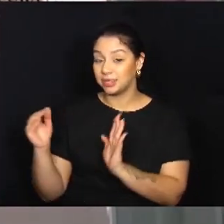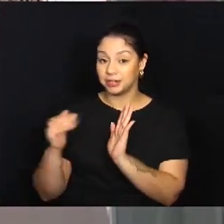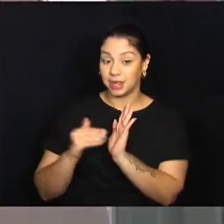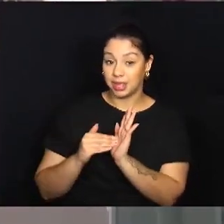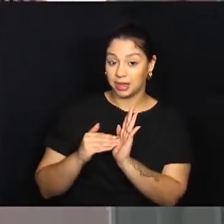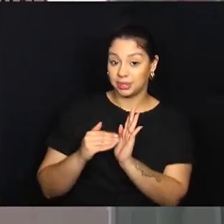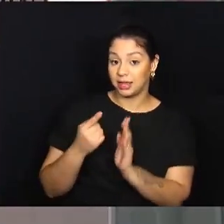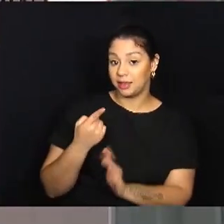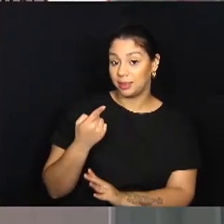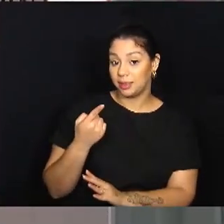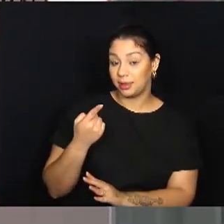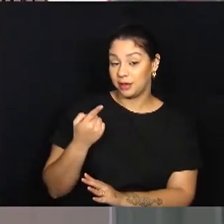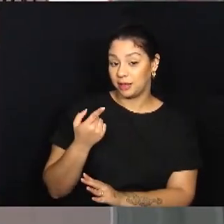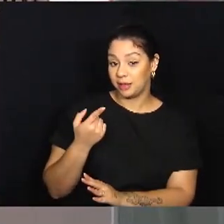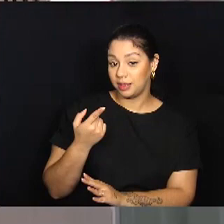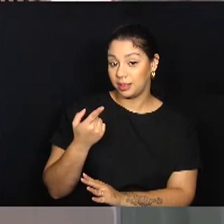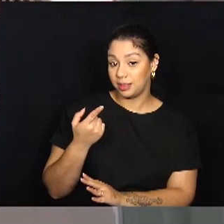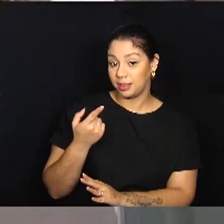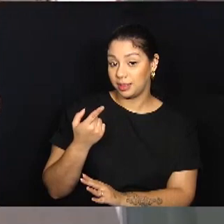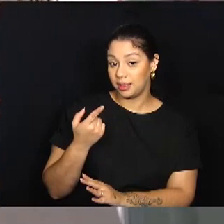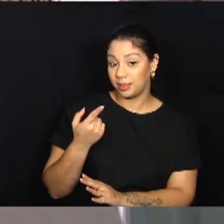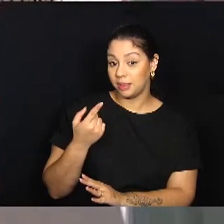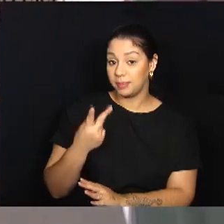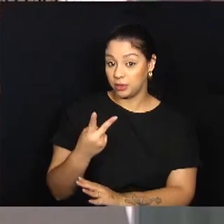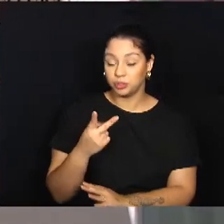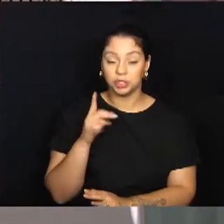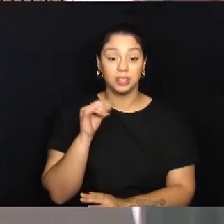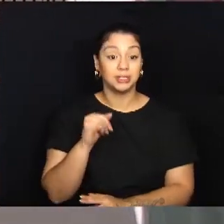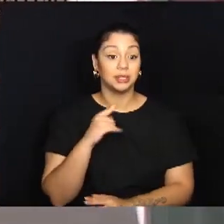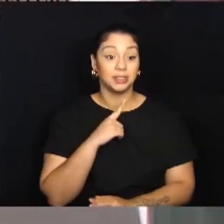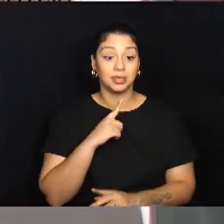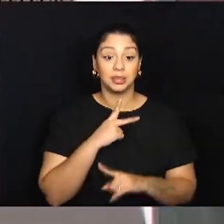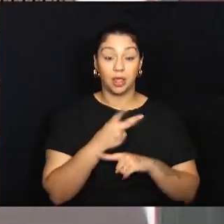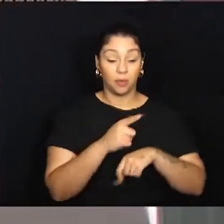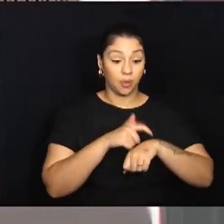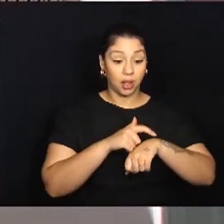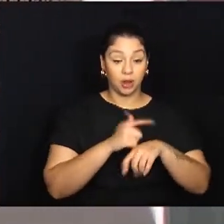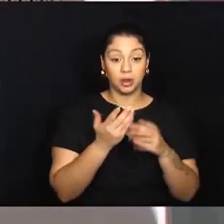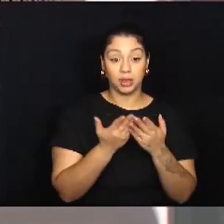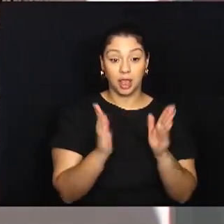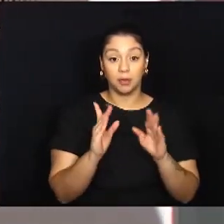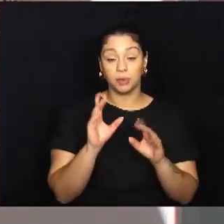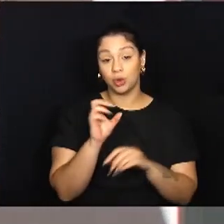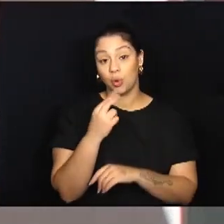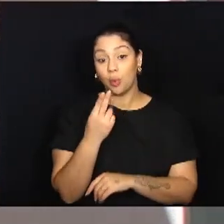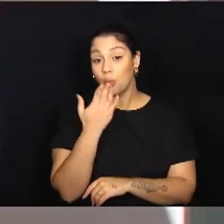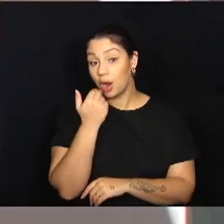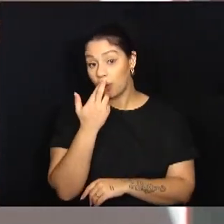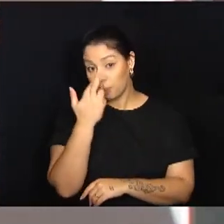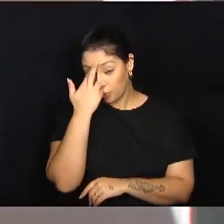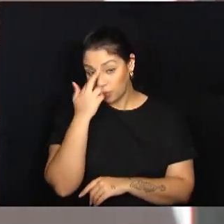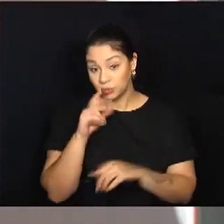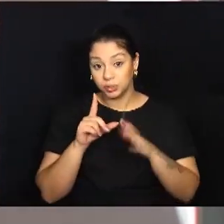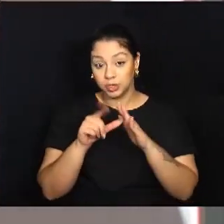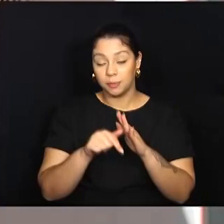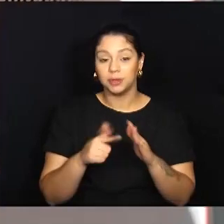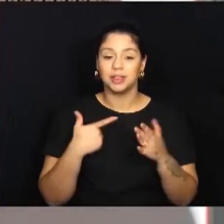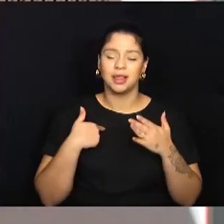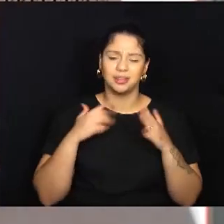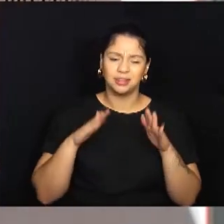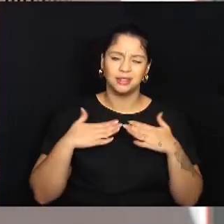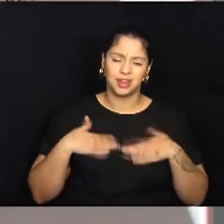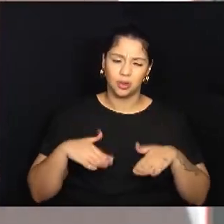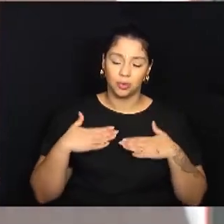16 horas. Então, se puder evitar esse horário, vir um horário assim que abre a clínica ou logo depois do almoço, é mais tranquilo, né, para pegar senha